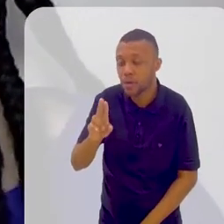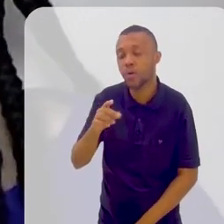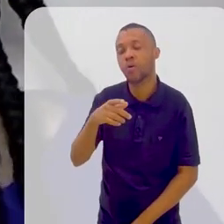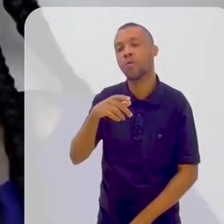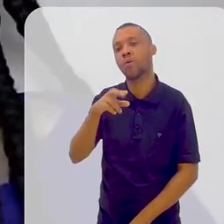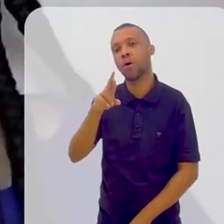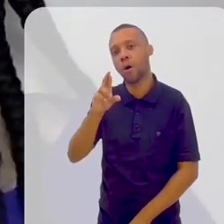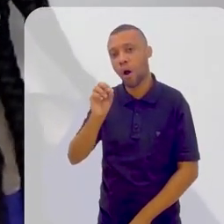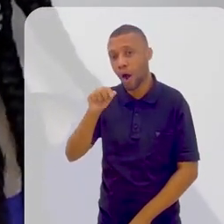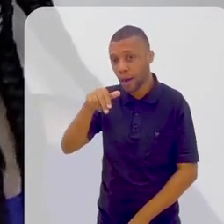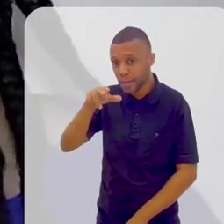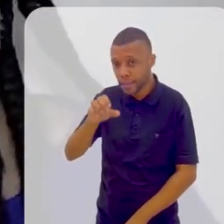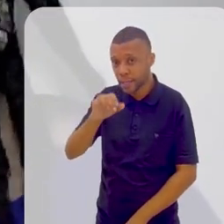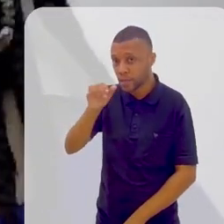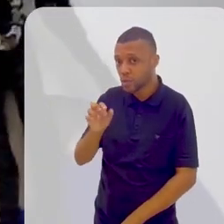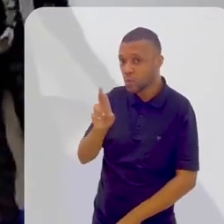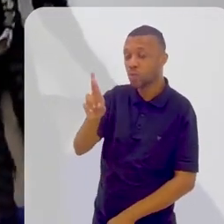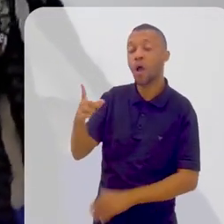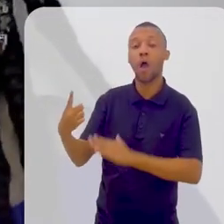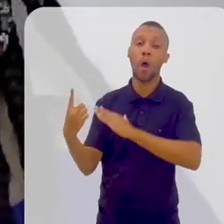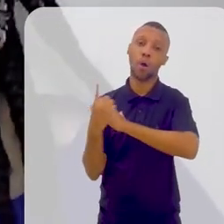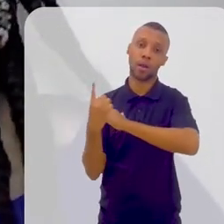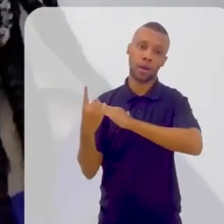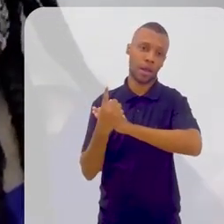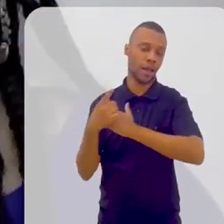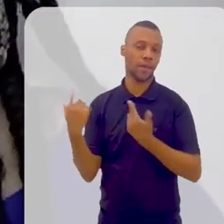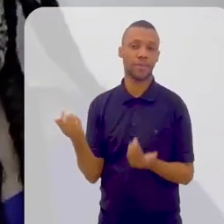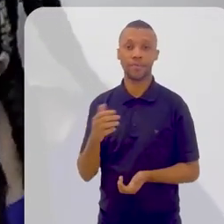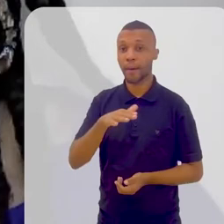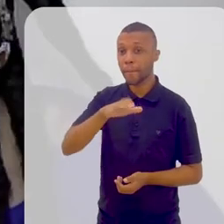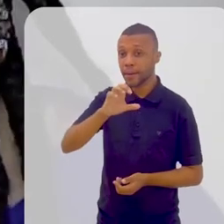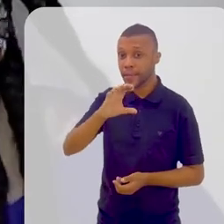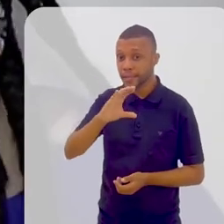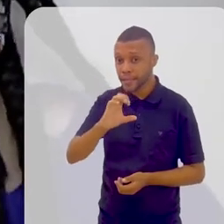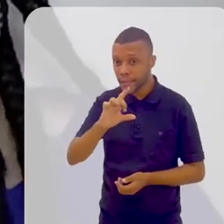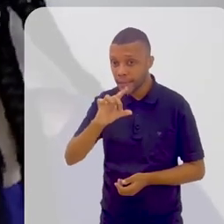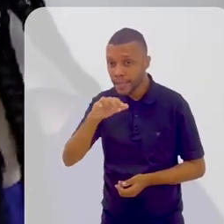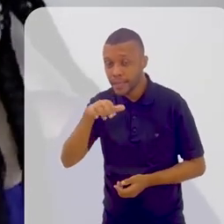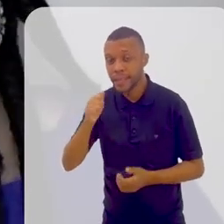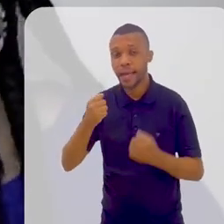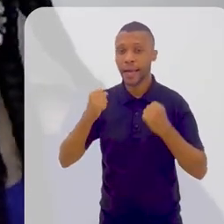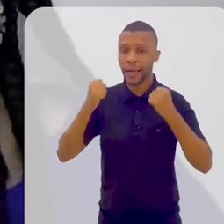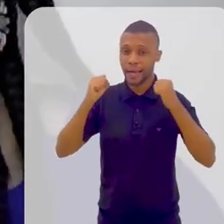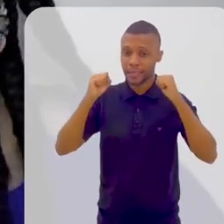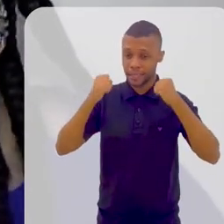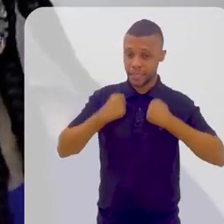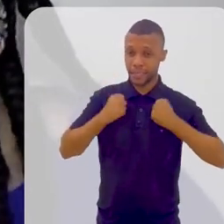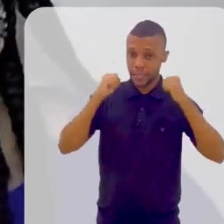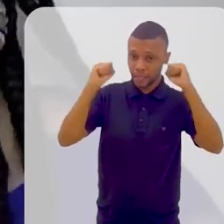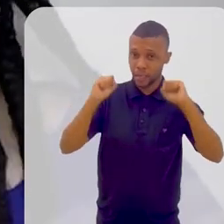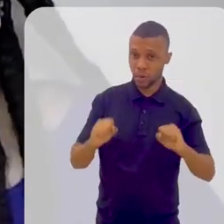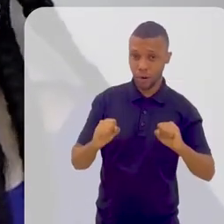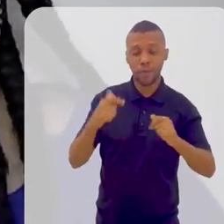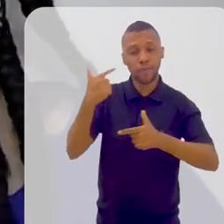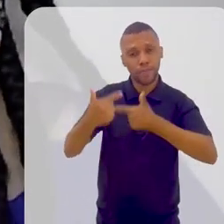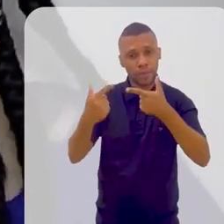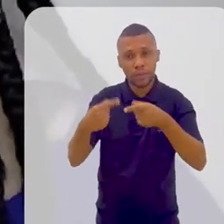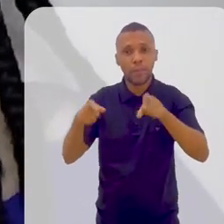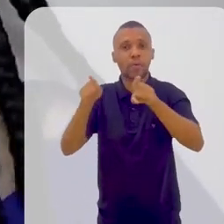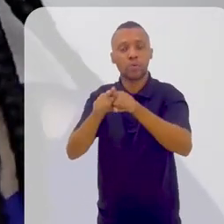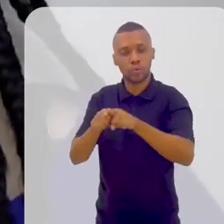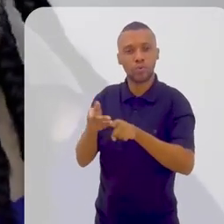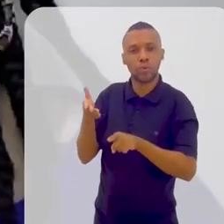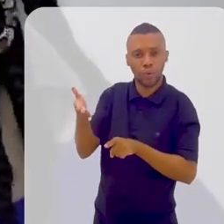Lopes Júnior, que é um cliente meu. A mãe Celina, nossa, a mãe Celina, eu fui fazer um